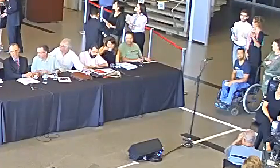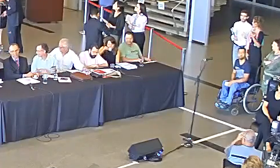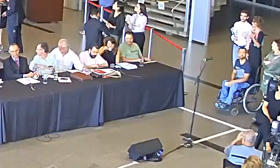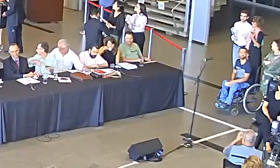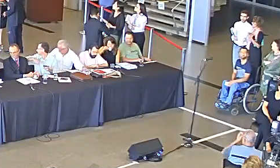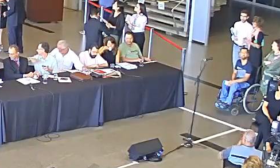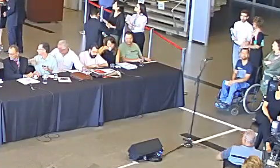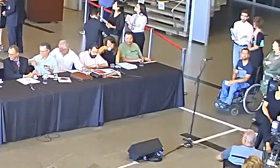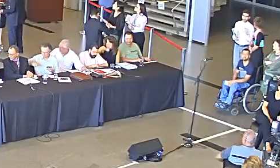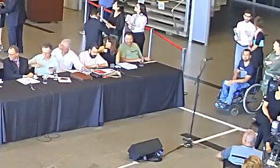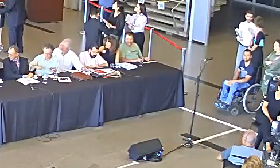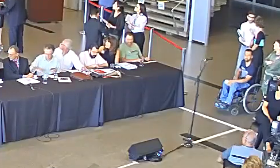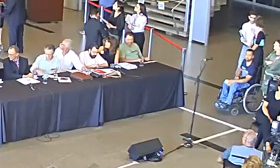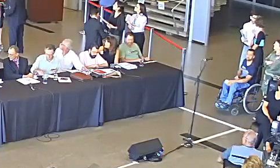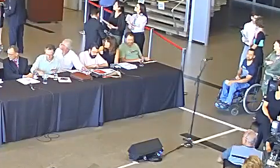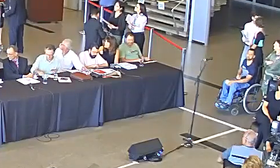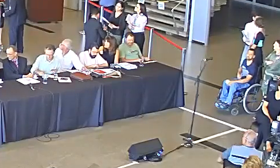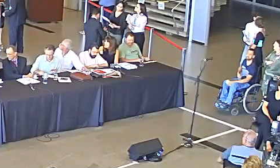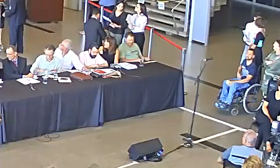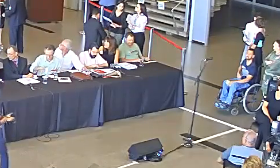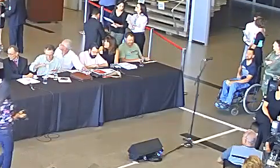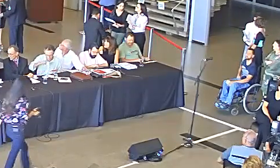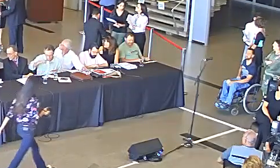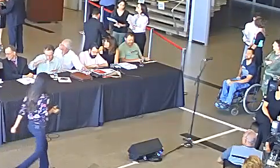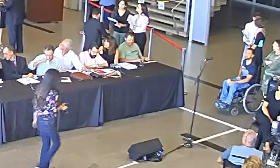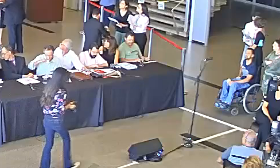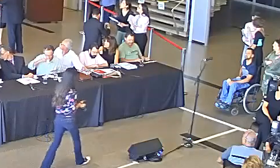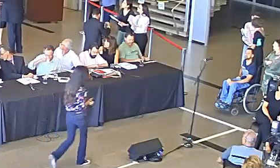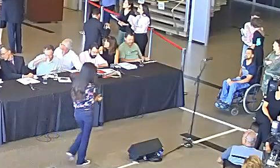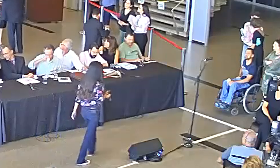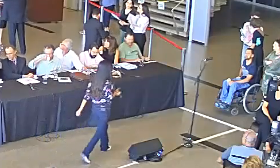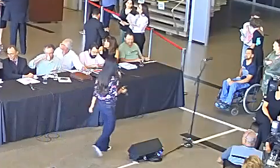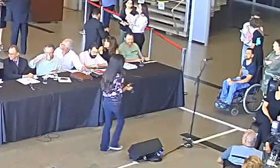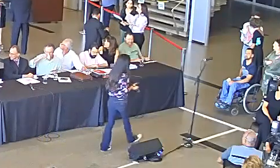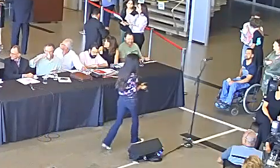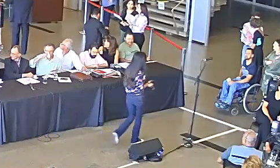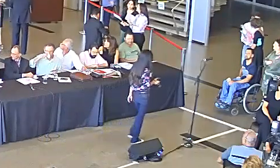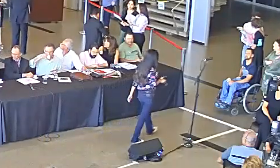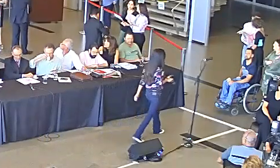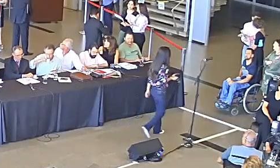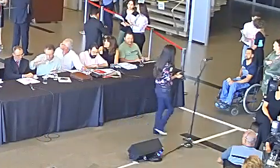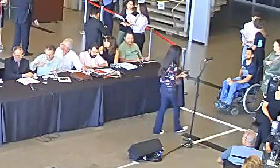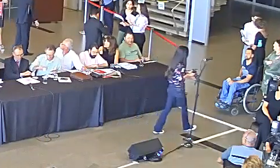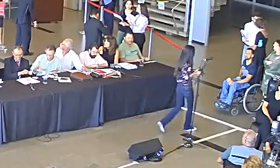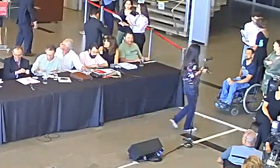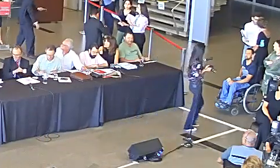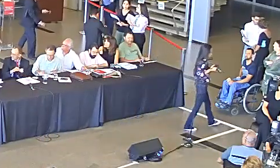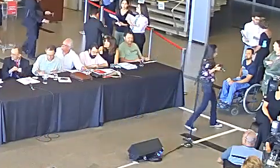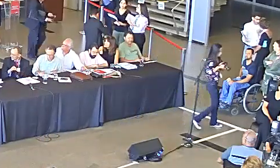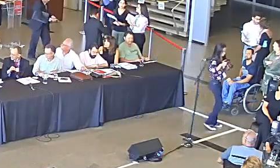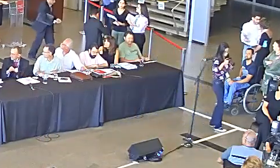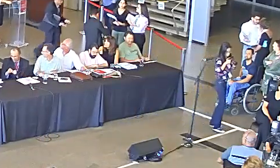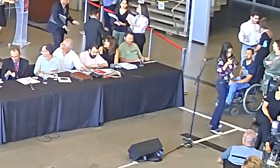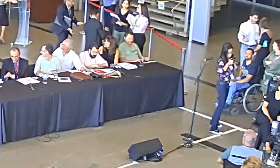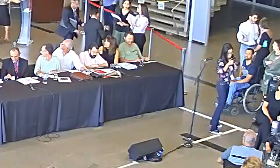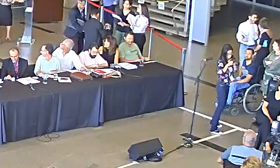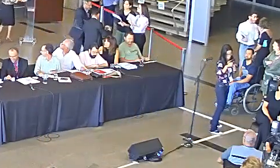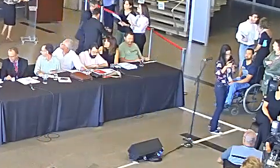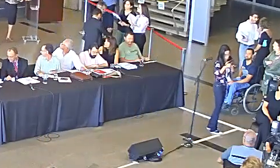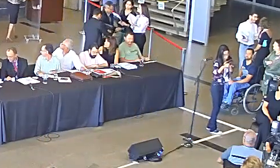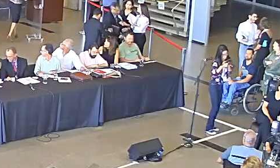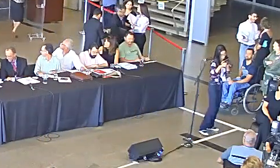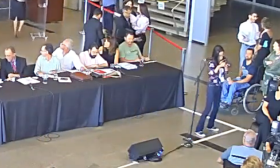ônibus sairia da rodoviária de Juiz de Fora passando pelos municípios de Santos do mon e Barbacena antes de seguir